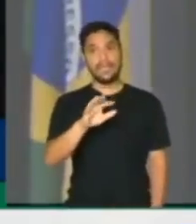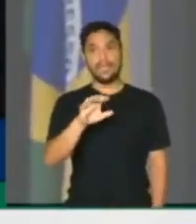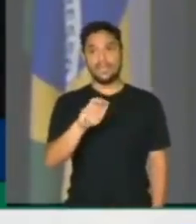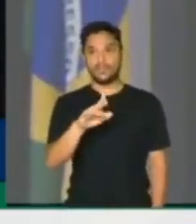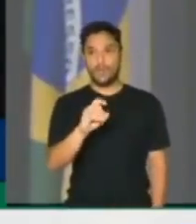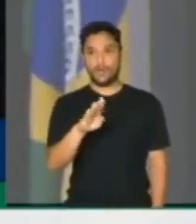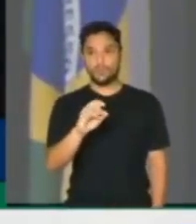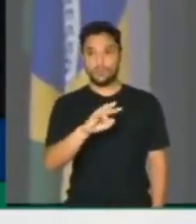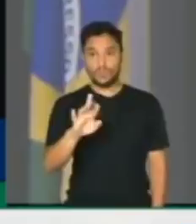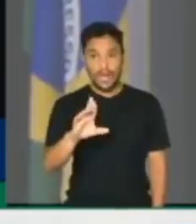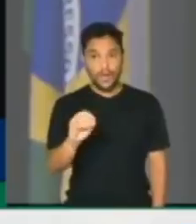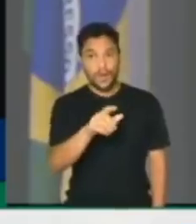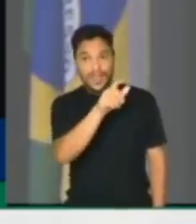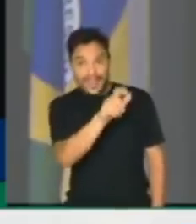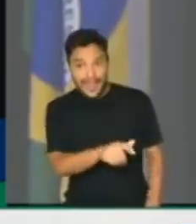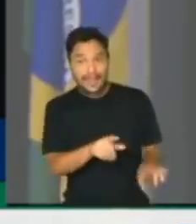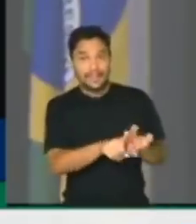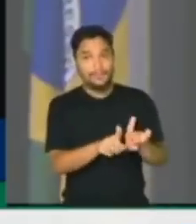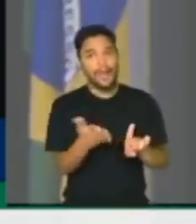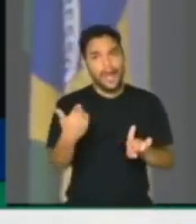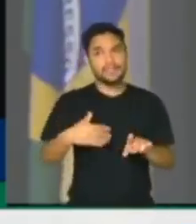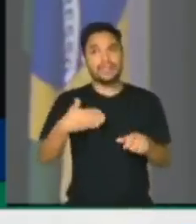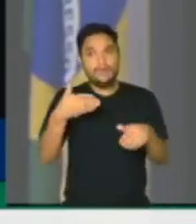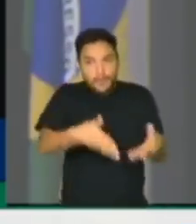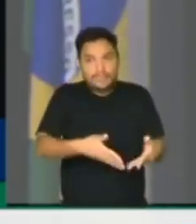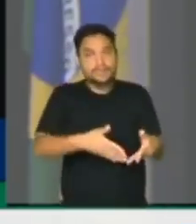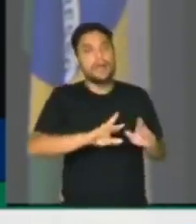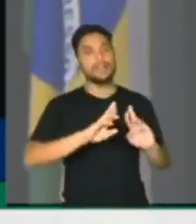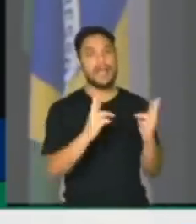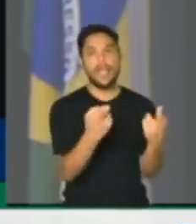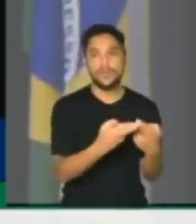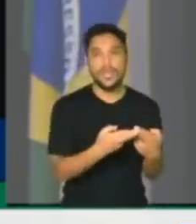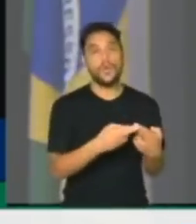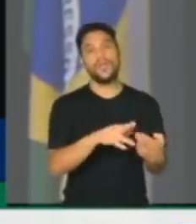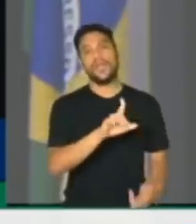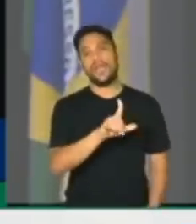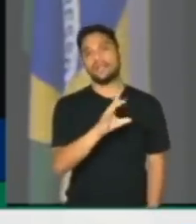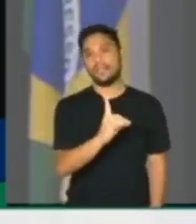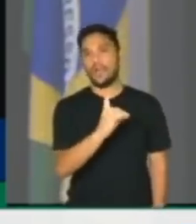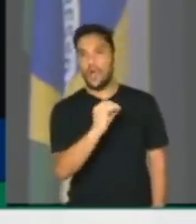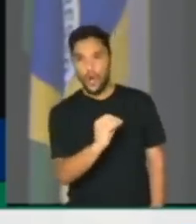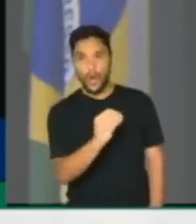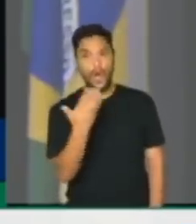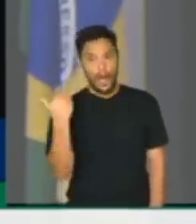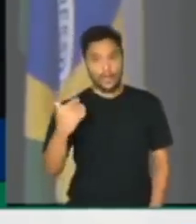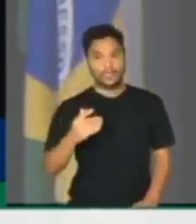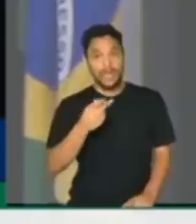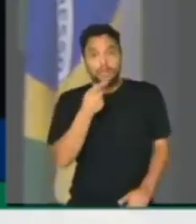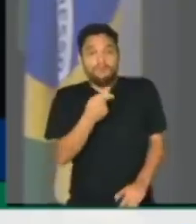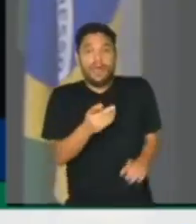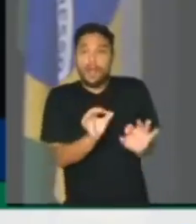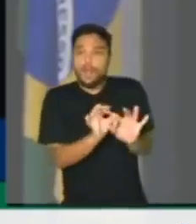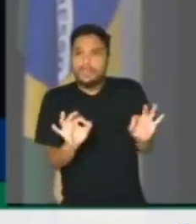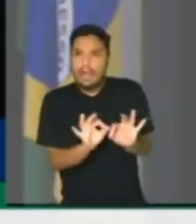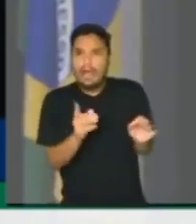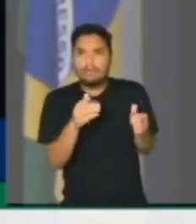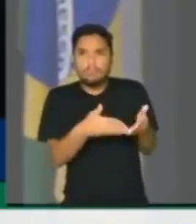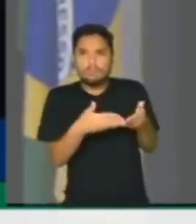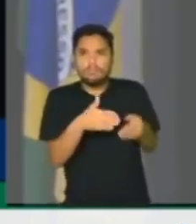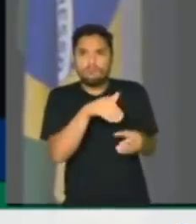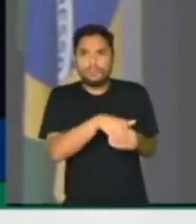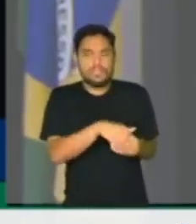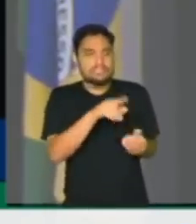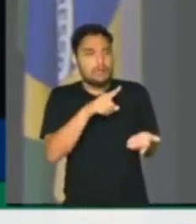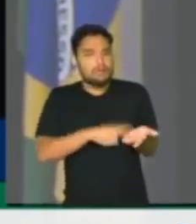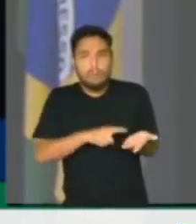bolsonaro estava em plenário na votação da lei de diretrizes orçamentárias não destacou não fez não fez